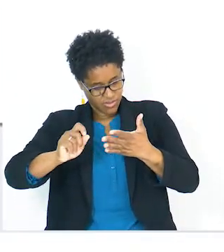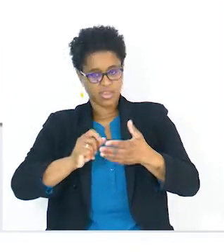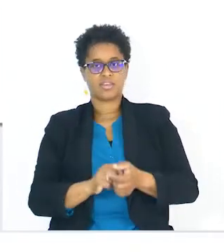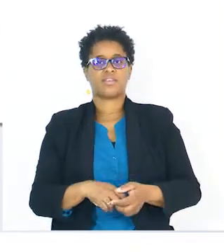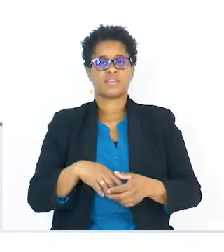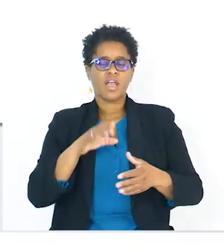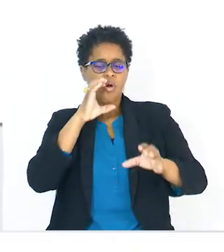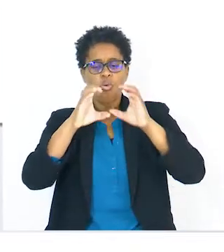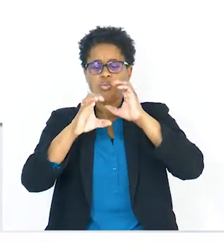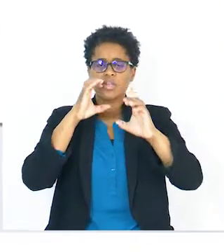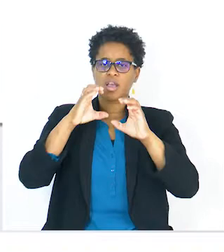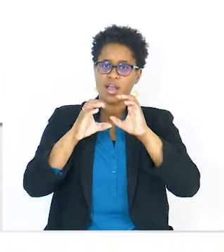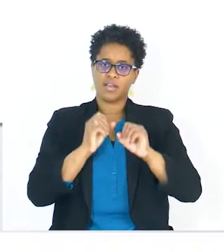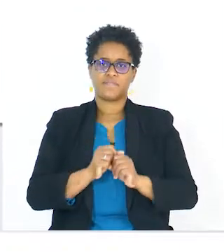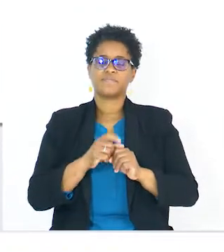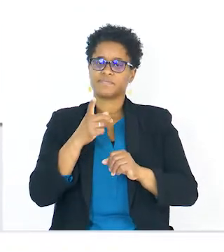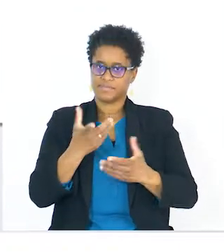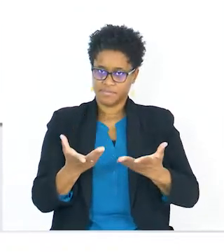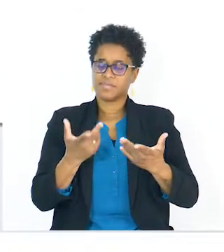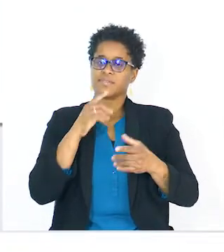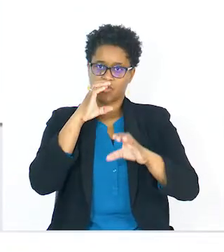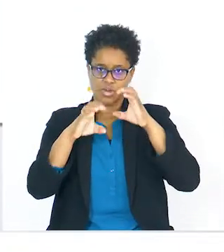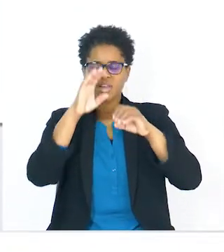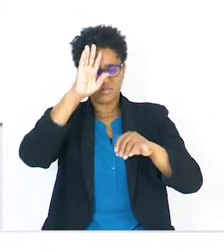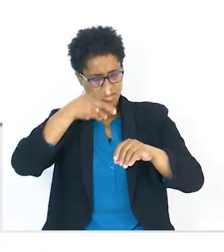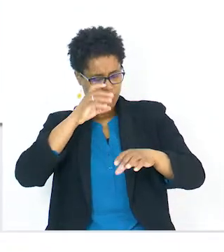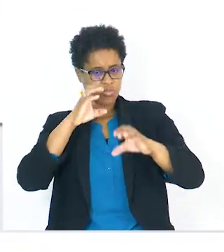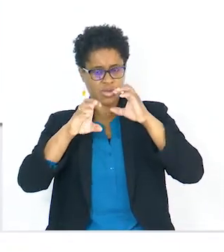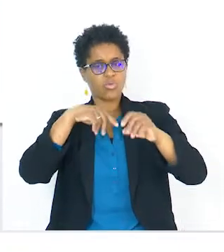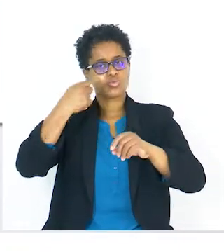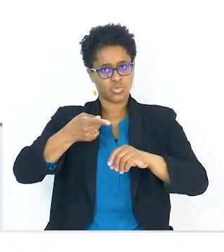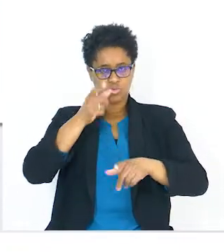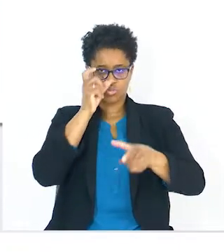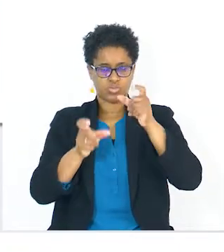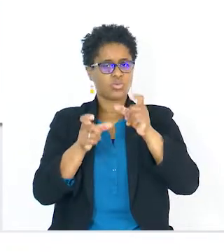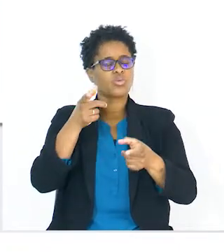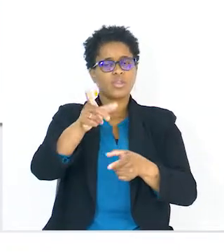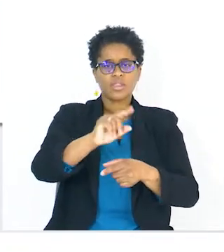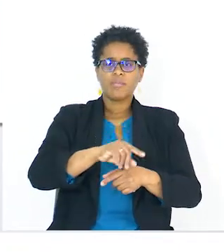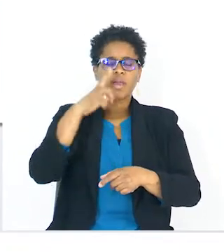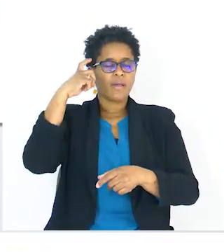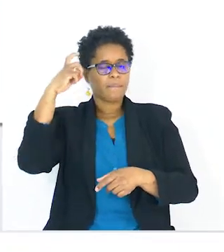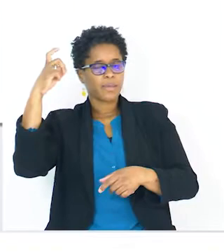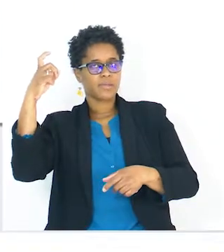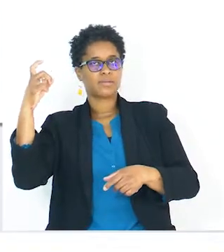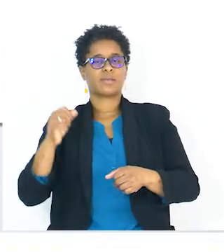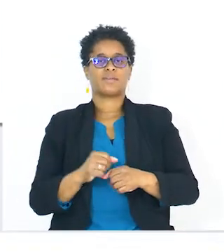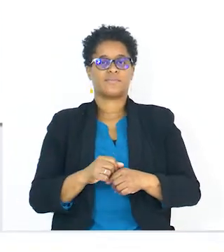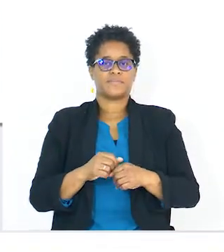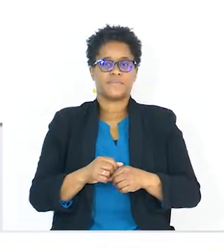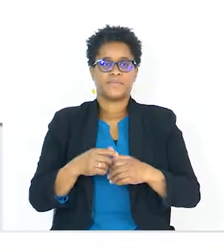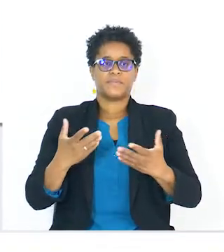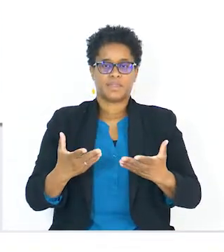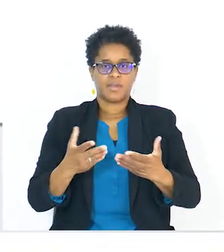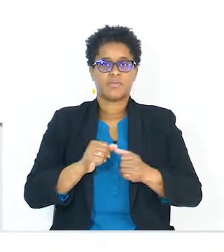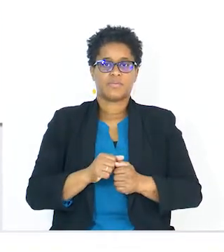escrever, a comunicar, certo? Comunicar, saber comunicar com os outros, a pensar,